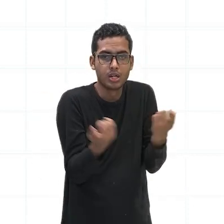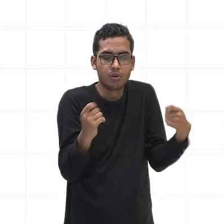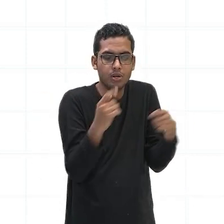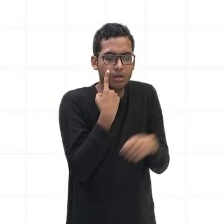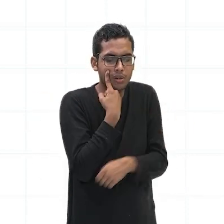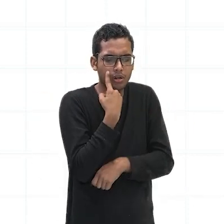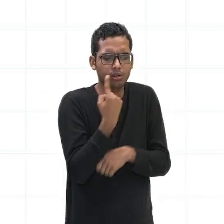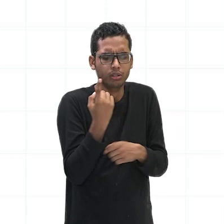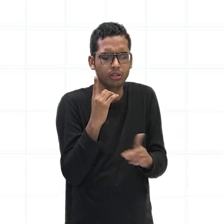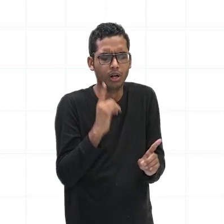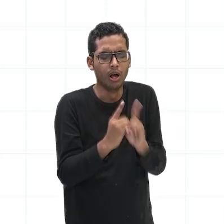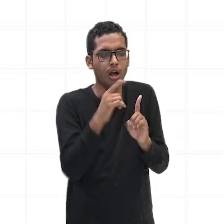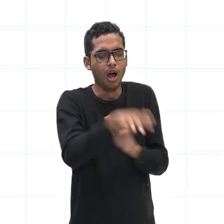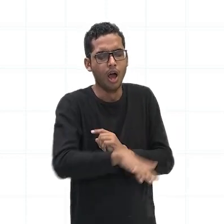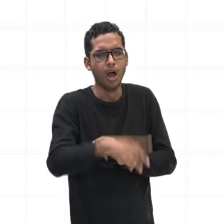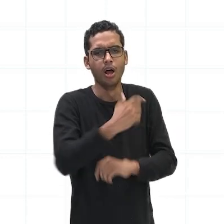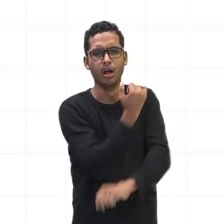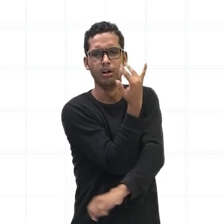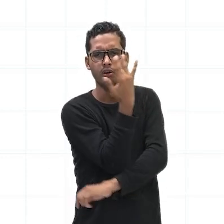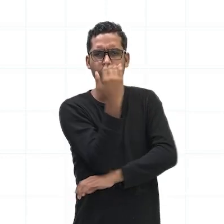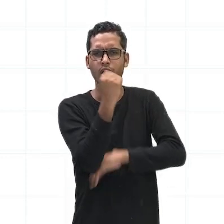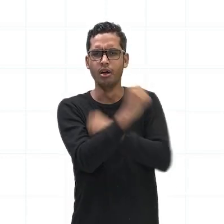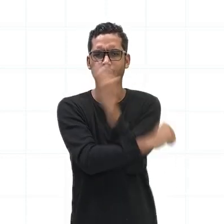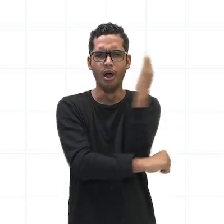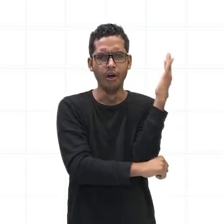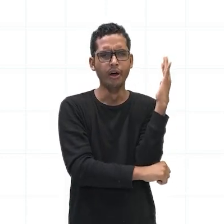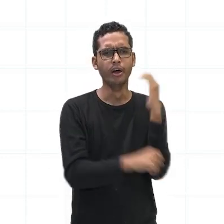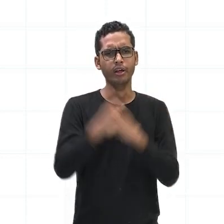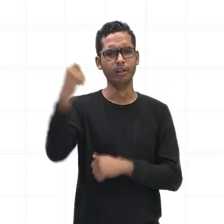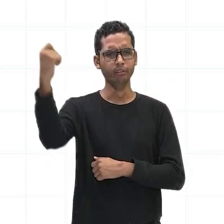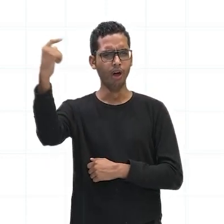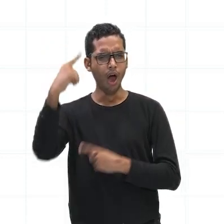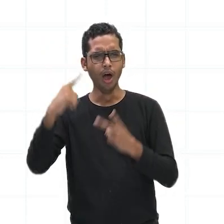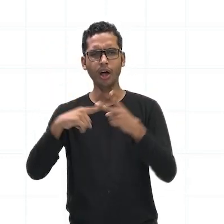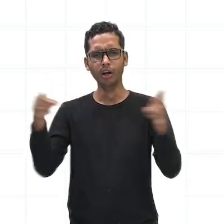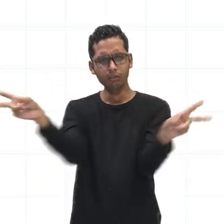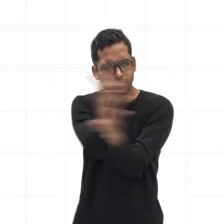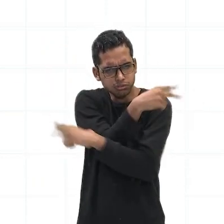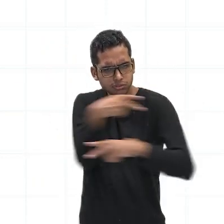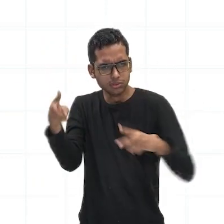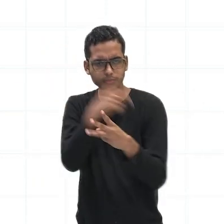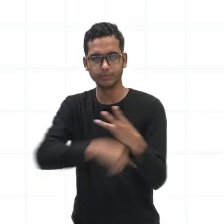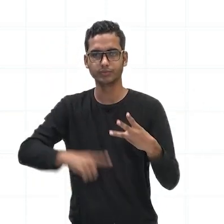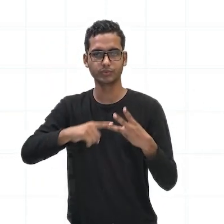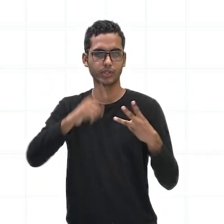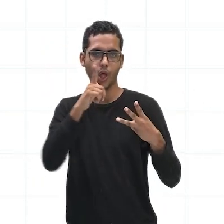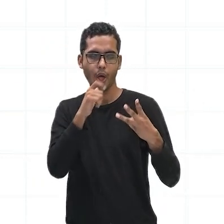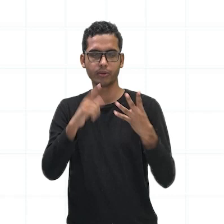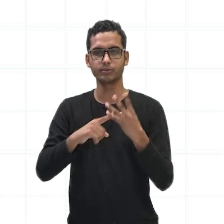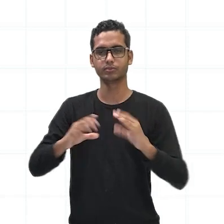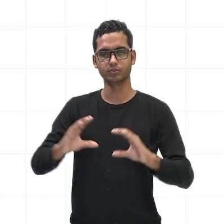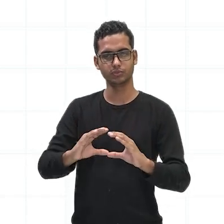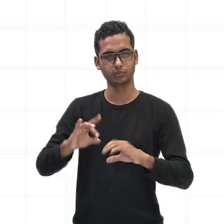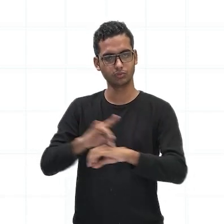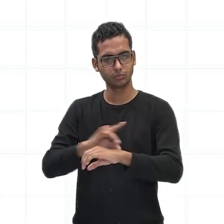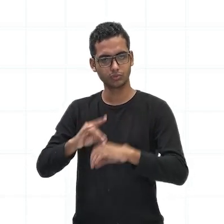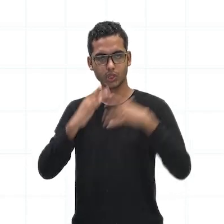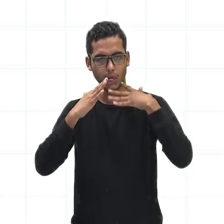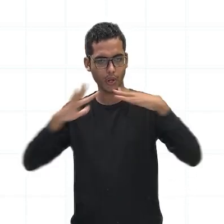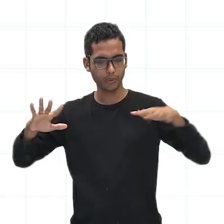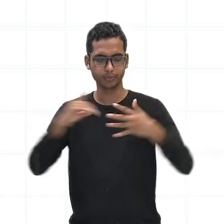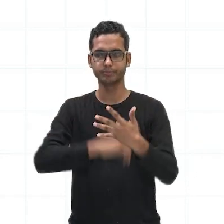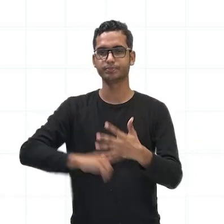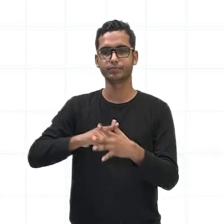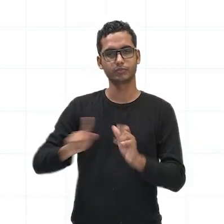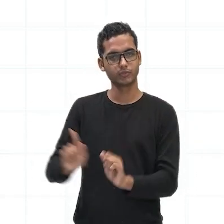o vento, a água, o carvão, o gás e o petróleo, entre outras. Então, olha só, a gente está visualizando ali